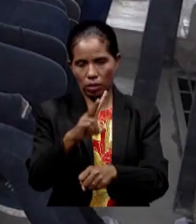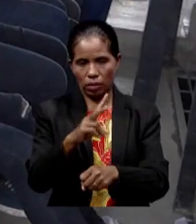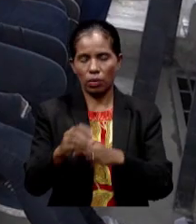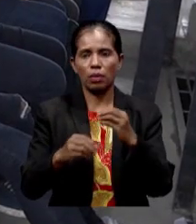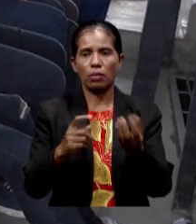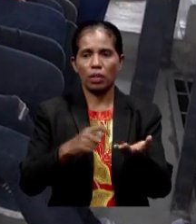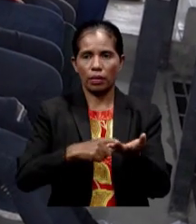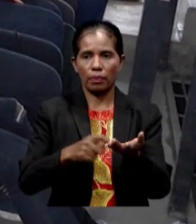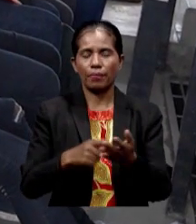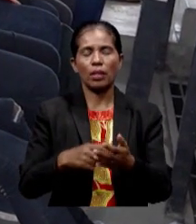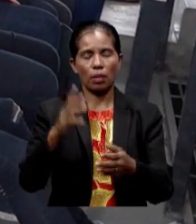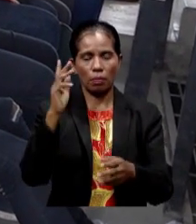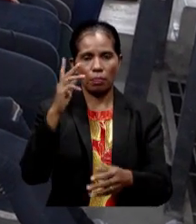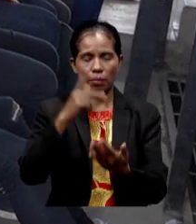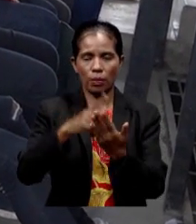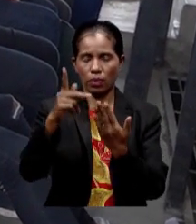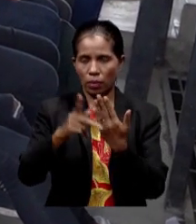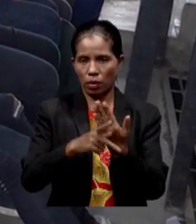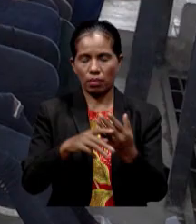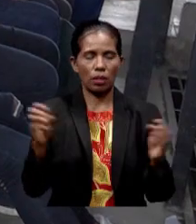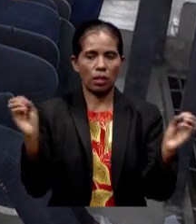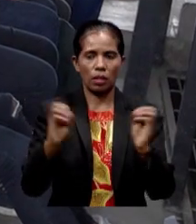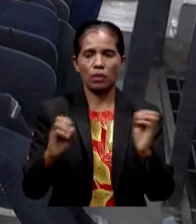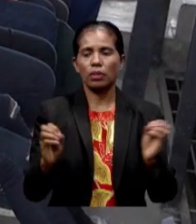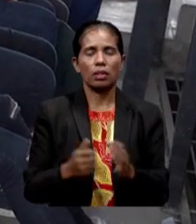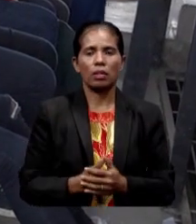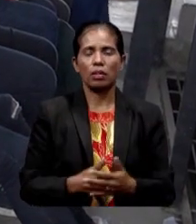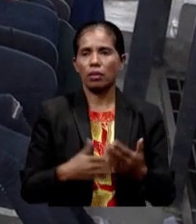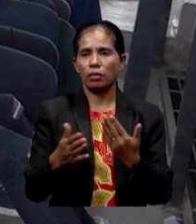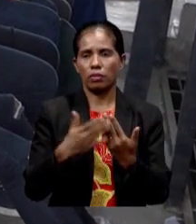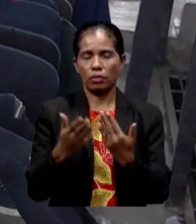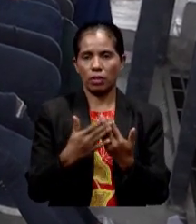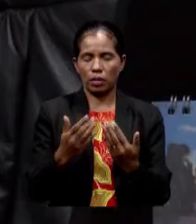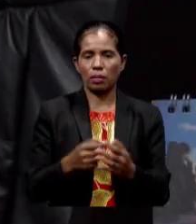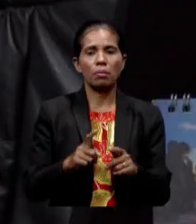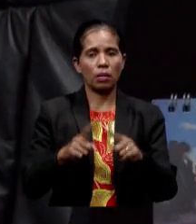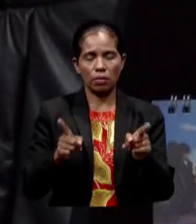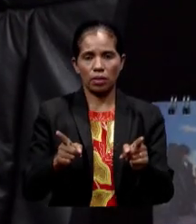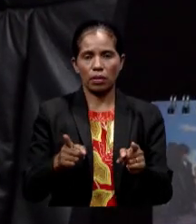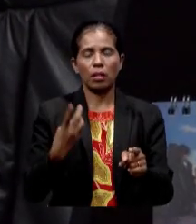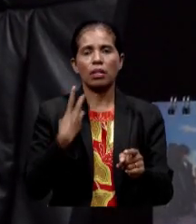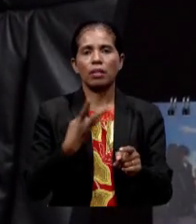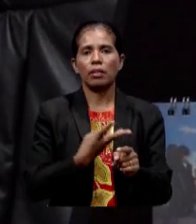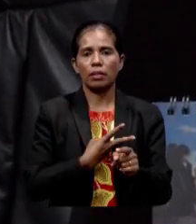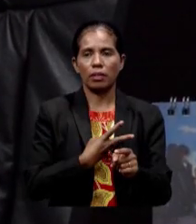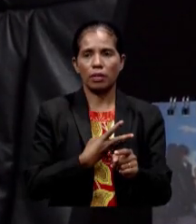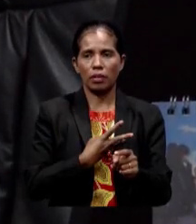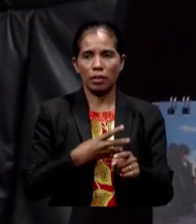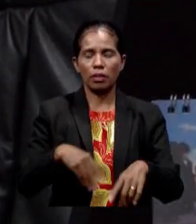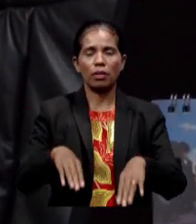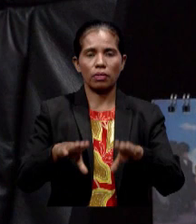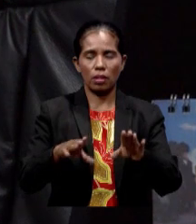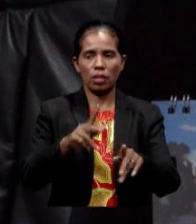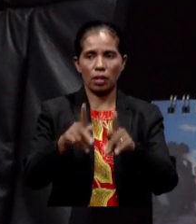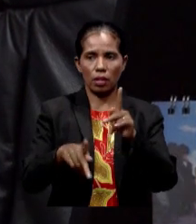técnicas. Então, o programa de mobilidade laboral, nós botamos facilita, neita, ita fangema. Então,